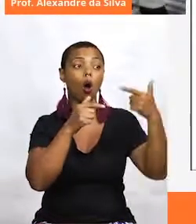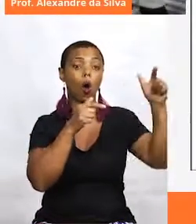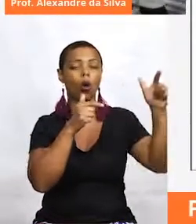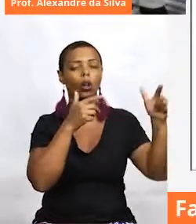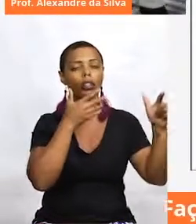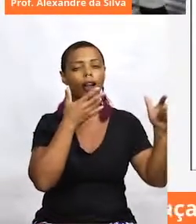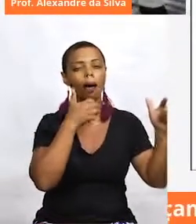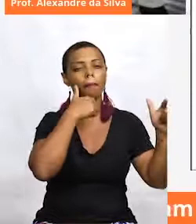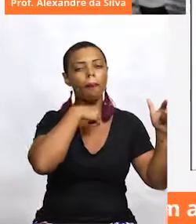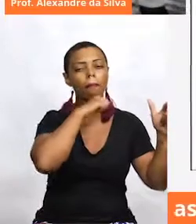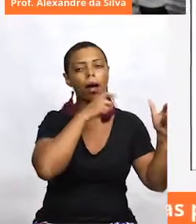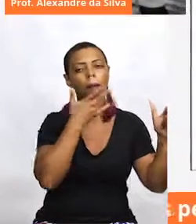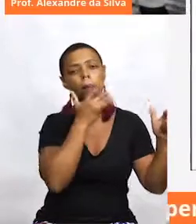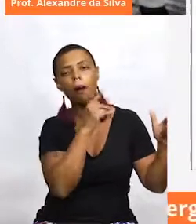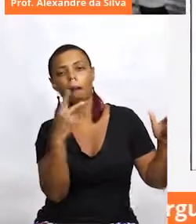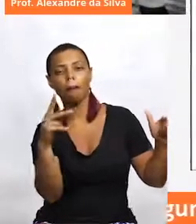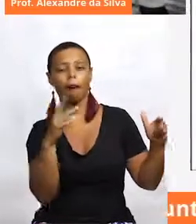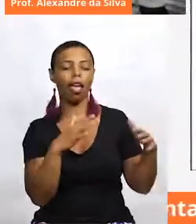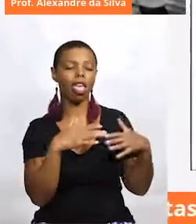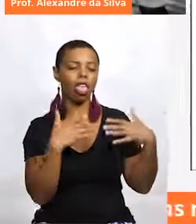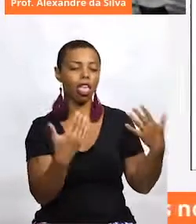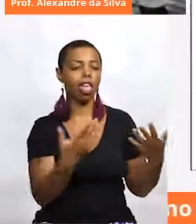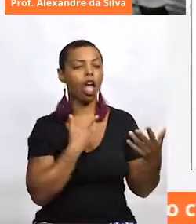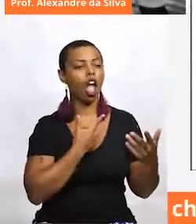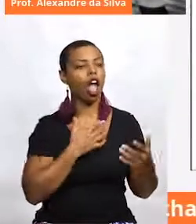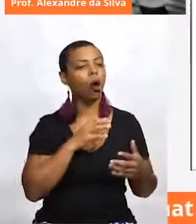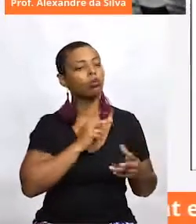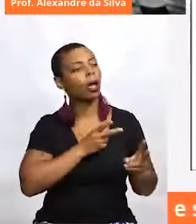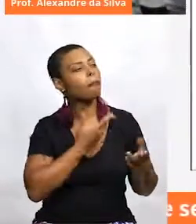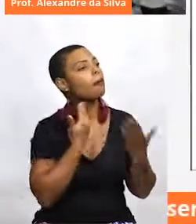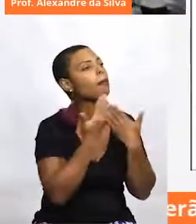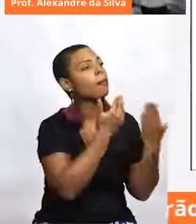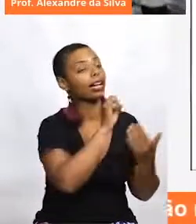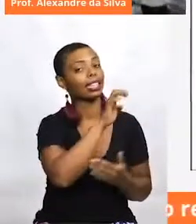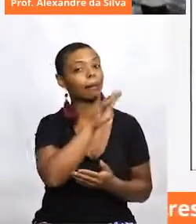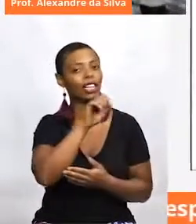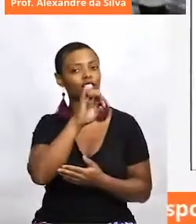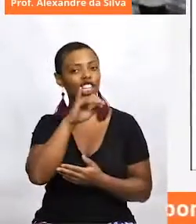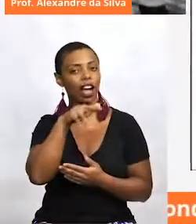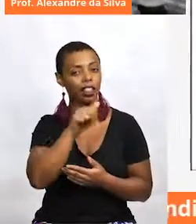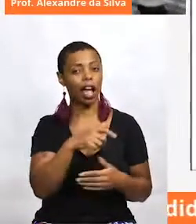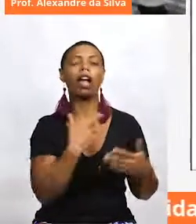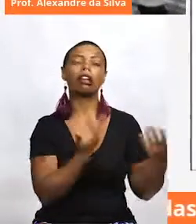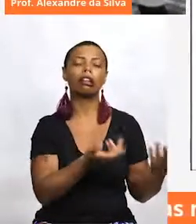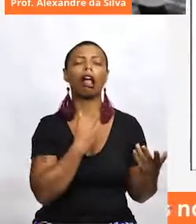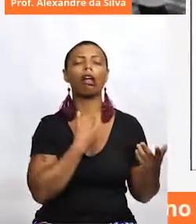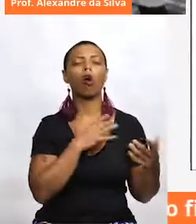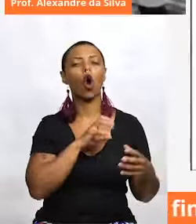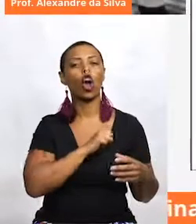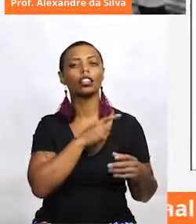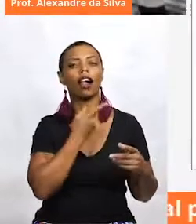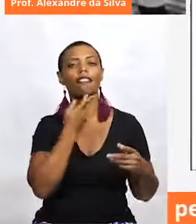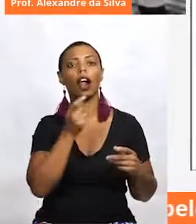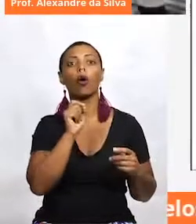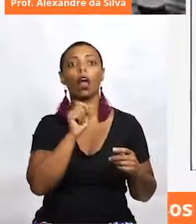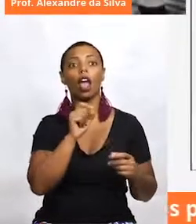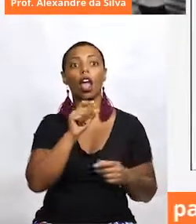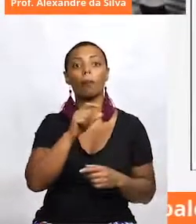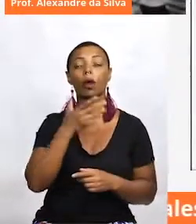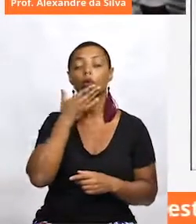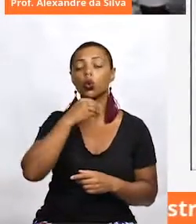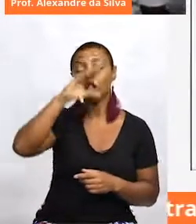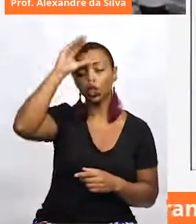frase, porque era assim que nós comemorávamos o aniversário dela, e esse meu tio Unga, sempre apontando para o céu em agradecimento,